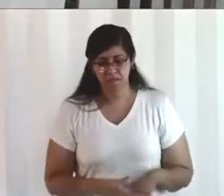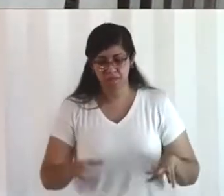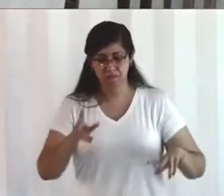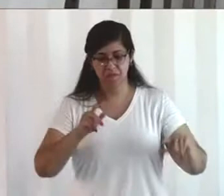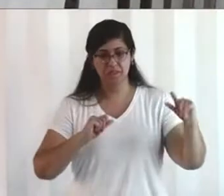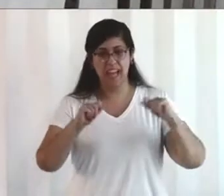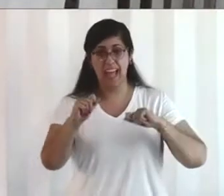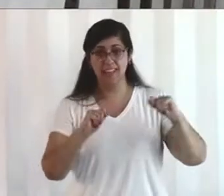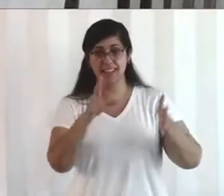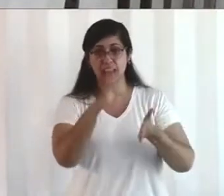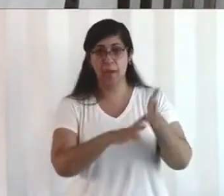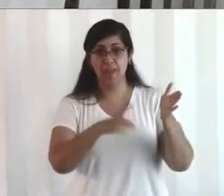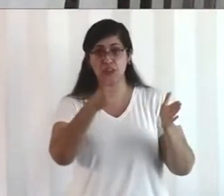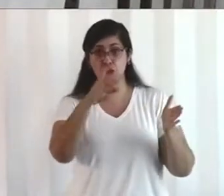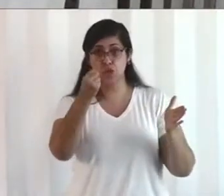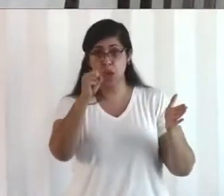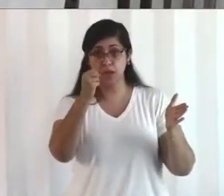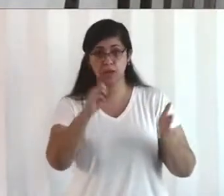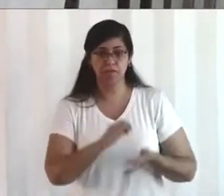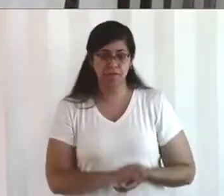Apóstolos, capítulo 18.